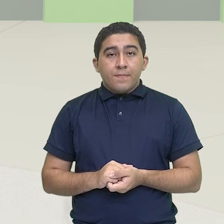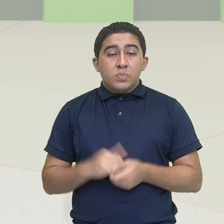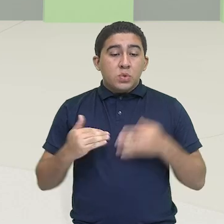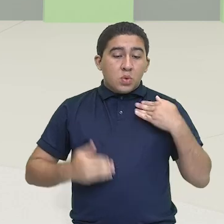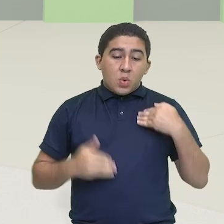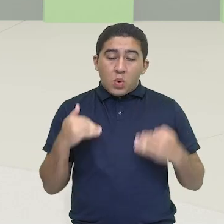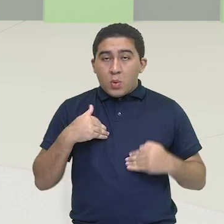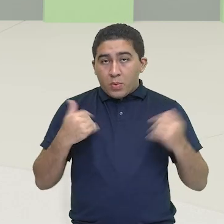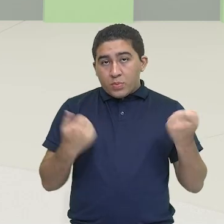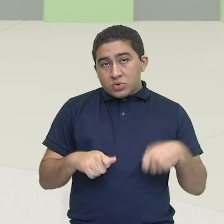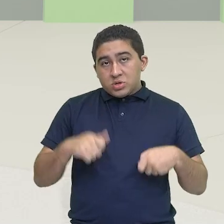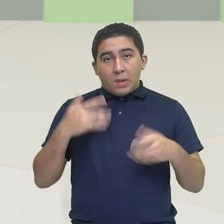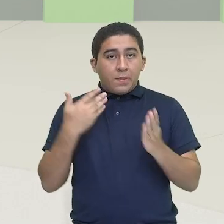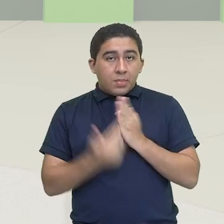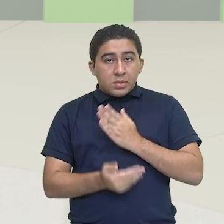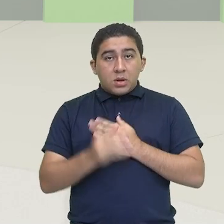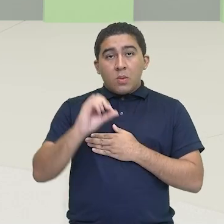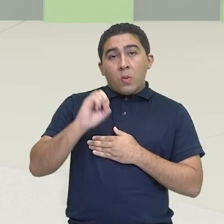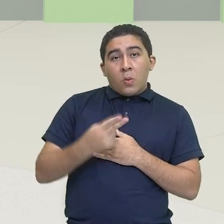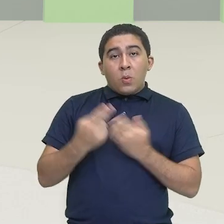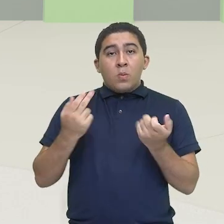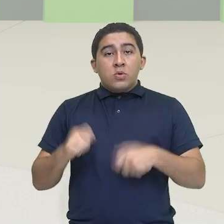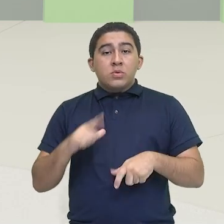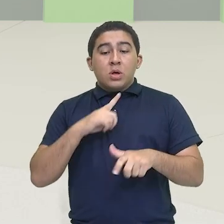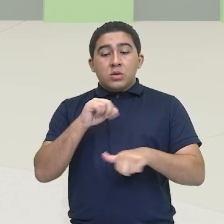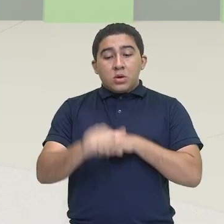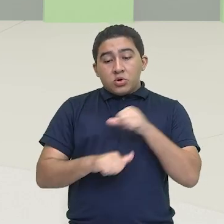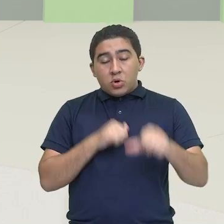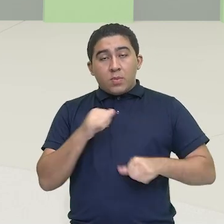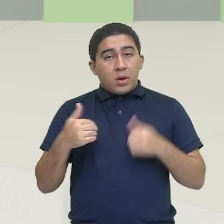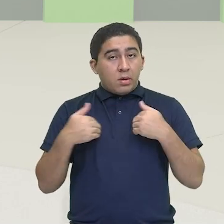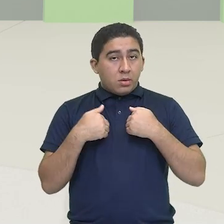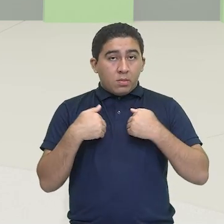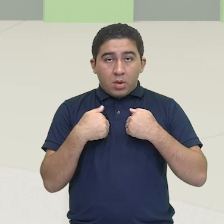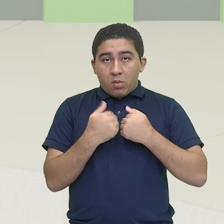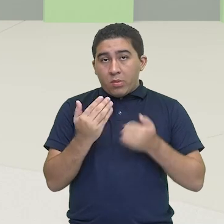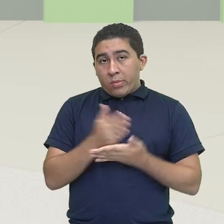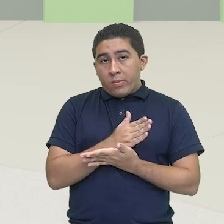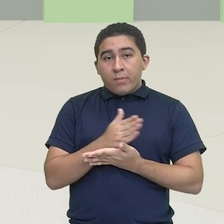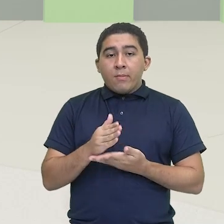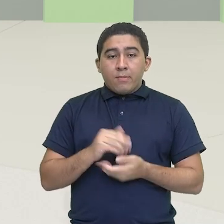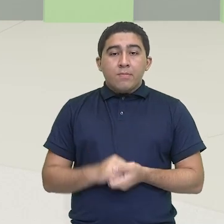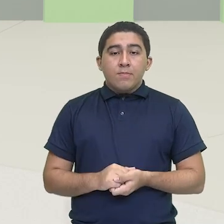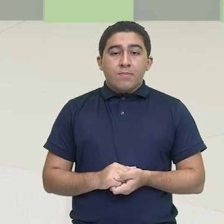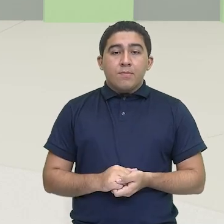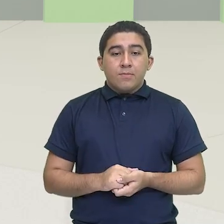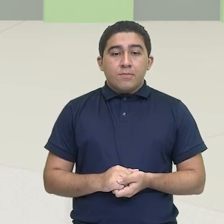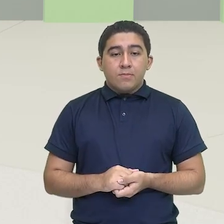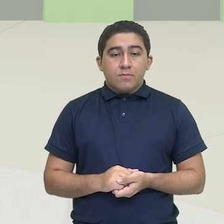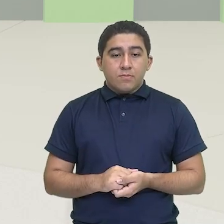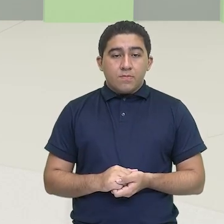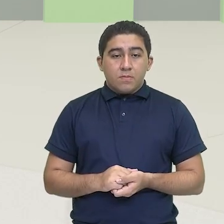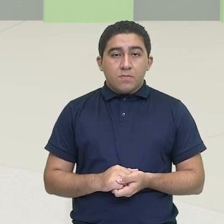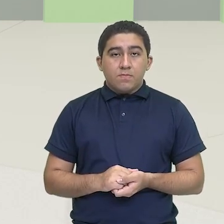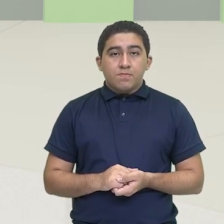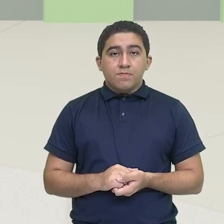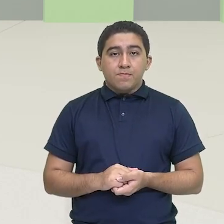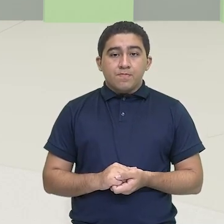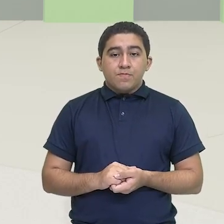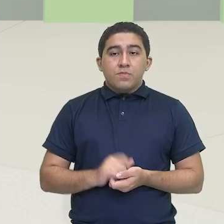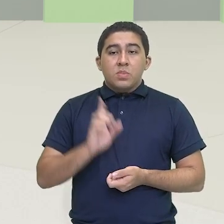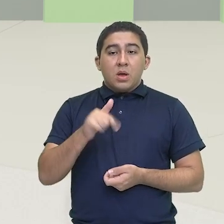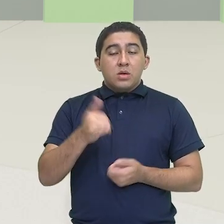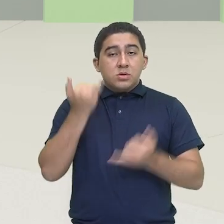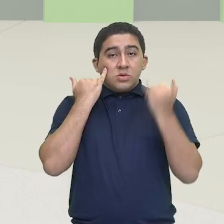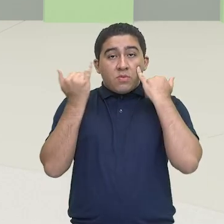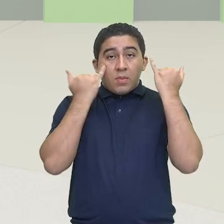iriam cair ou que até mesmo elas iriam se transformar em determinados animais, né? Então essas informações